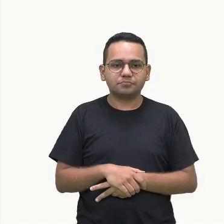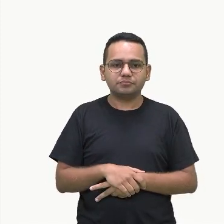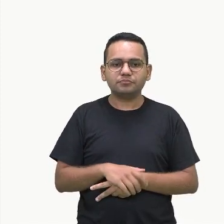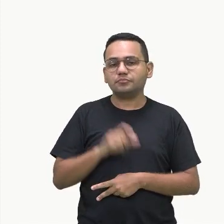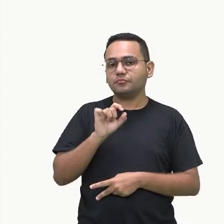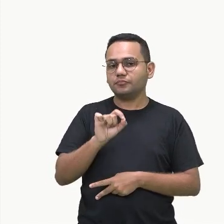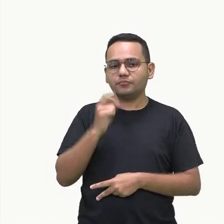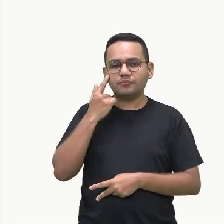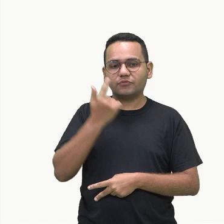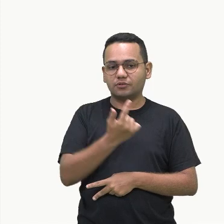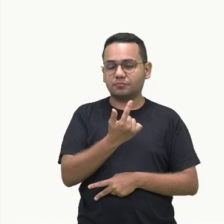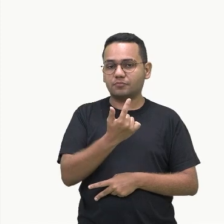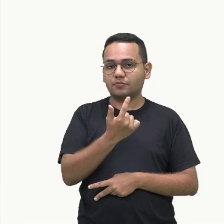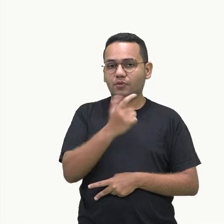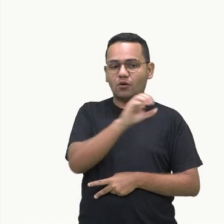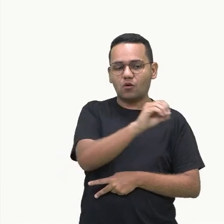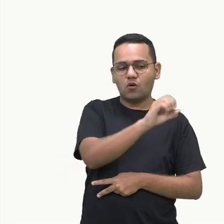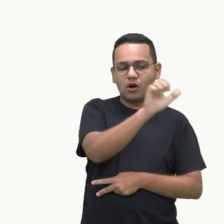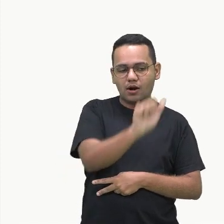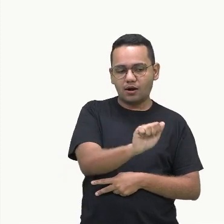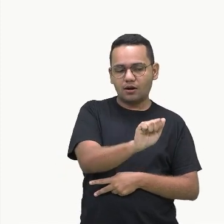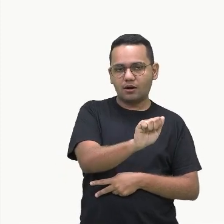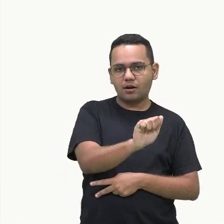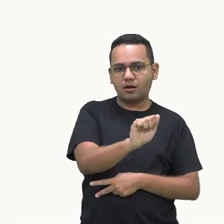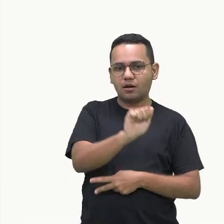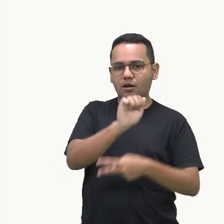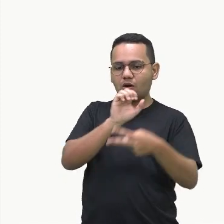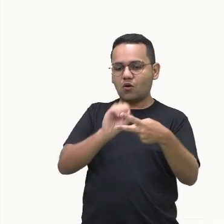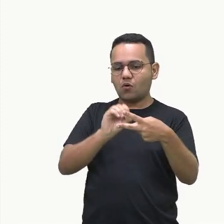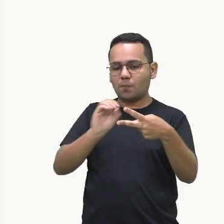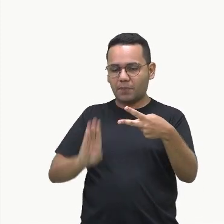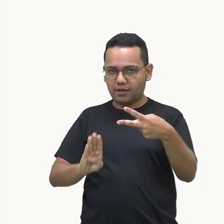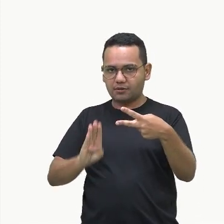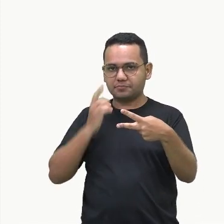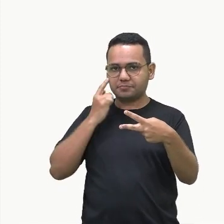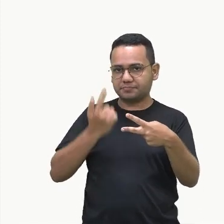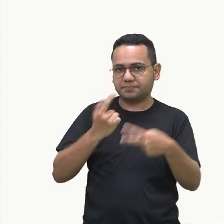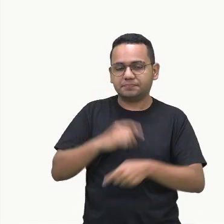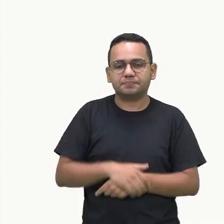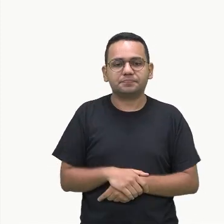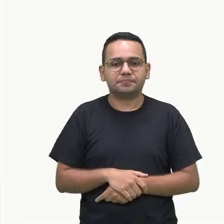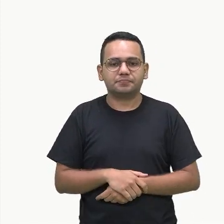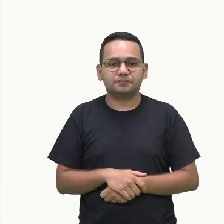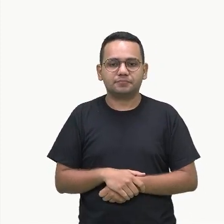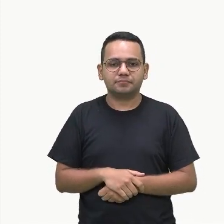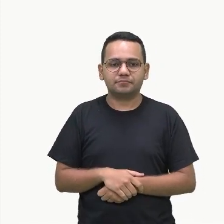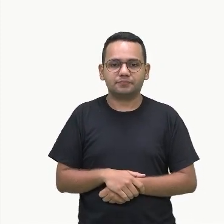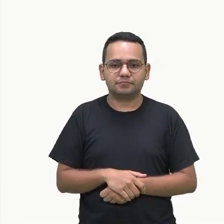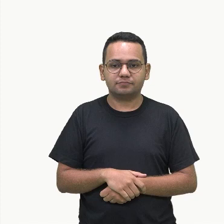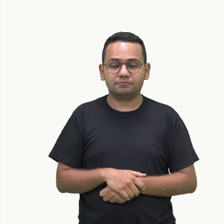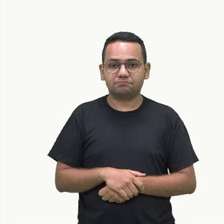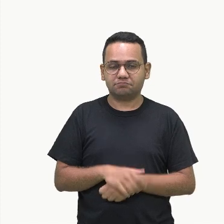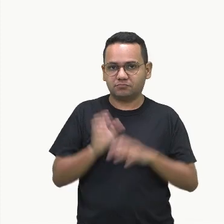também o lado OB. Pronto. Já